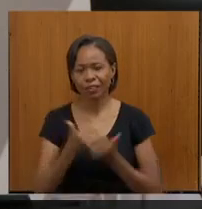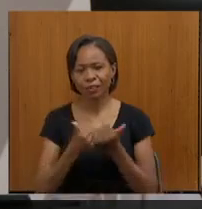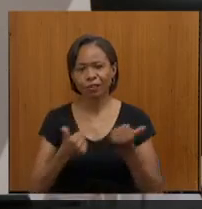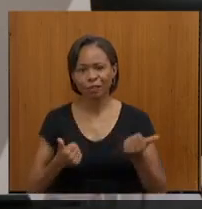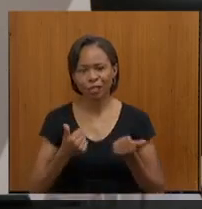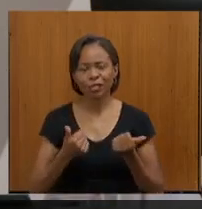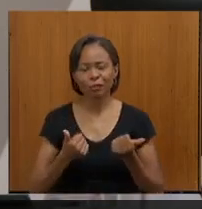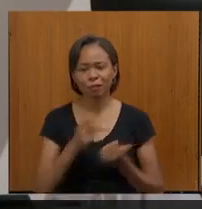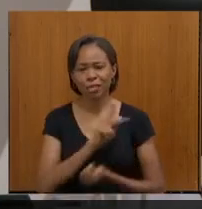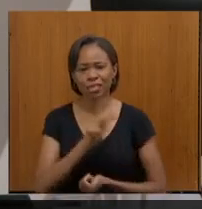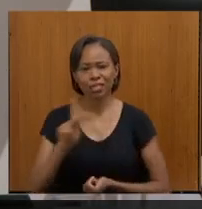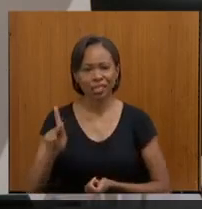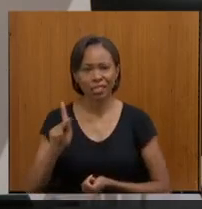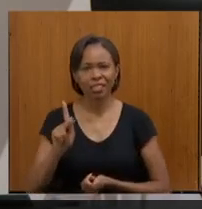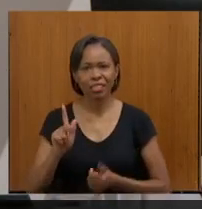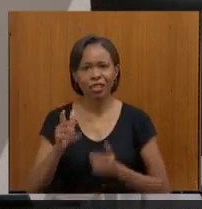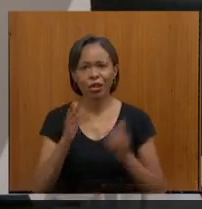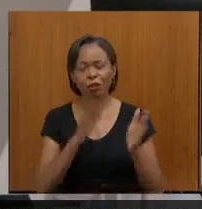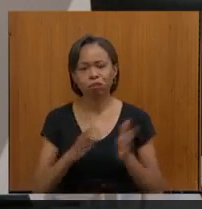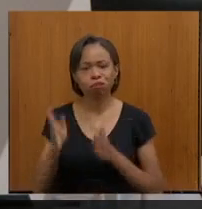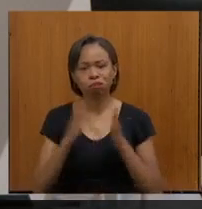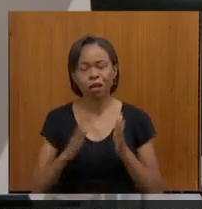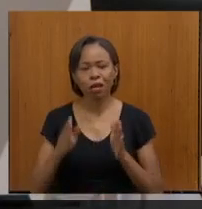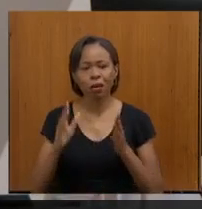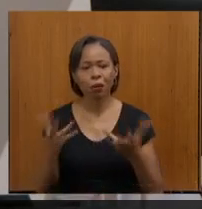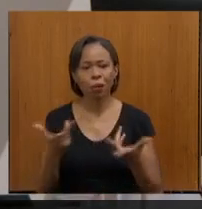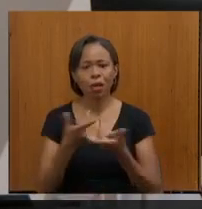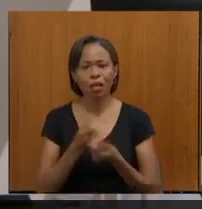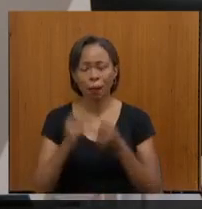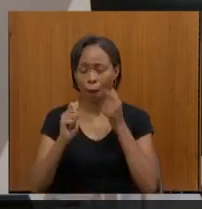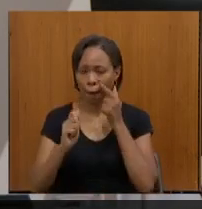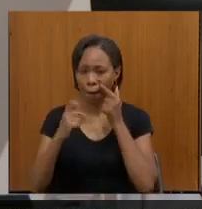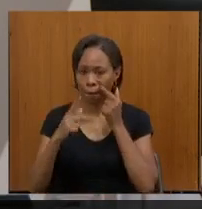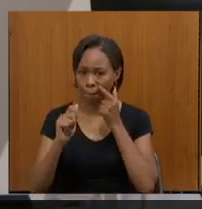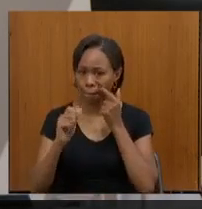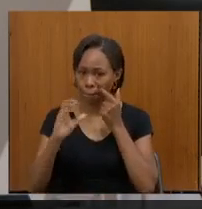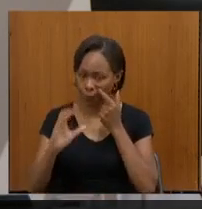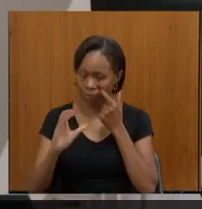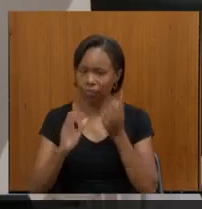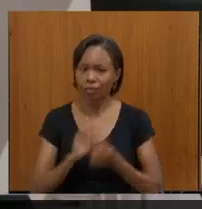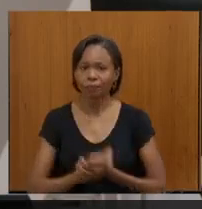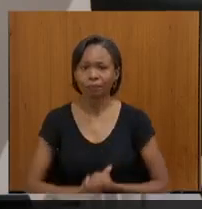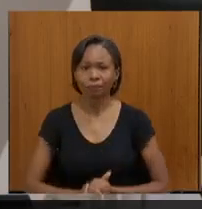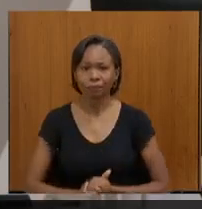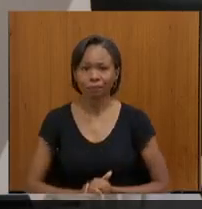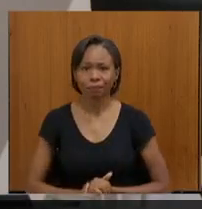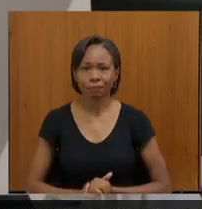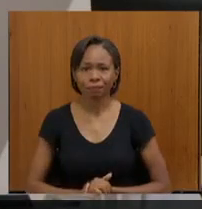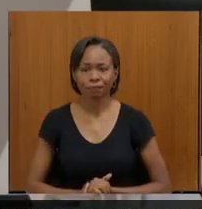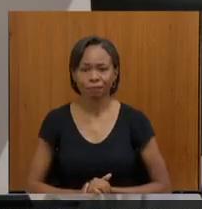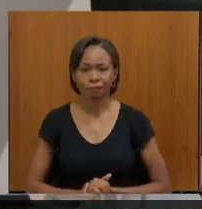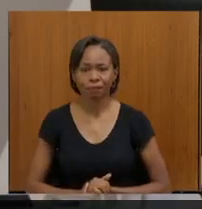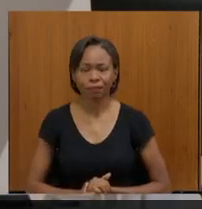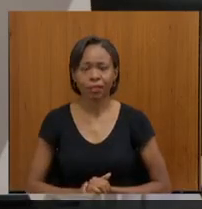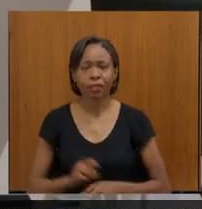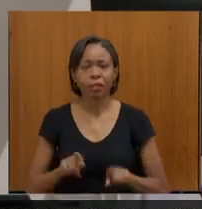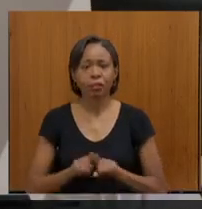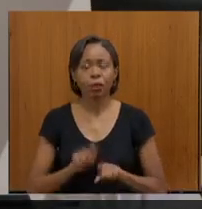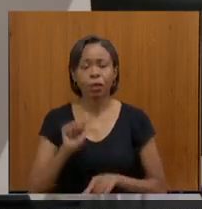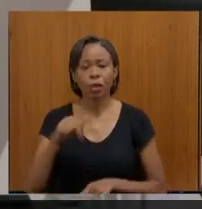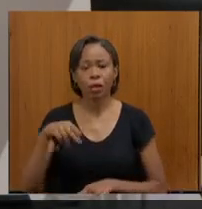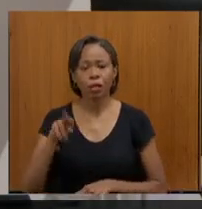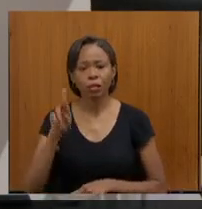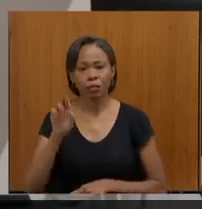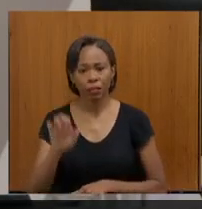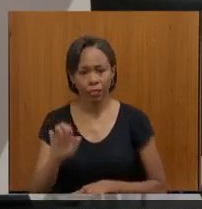Associação Brasileira de armazenamento e qualidade energia abac Cyrus Pitanga monadjemi André